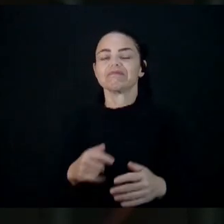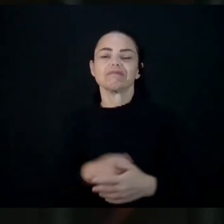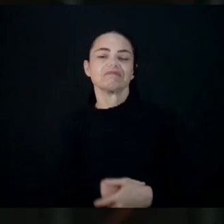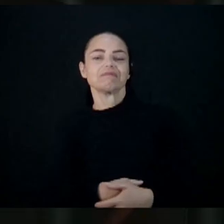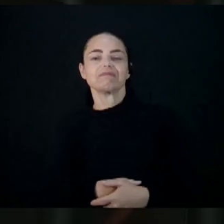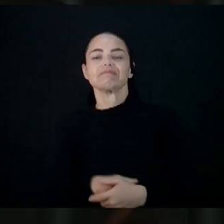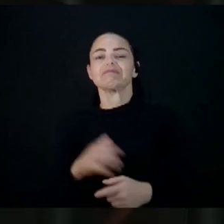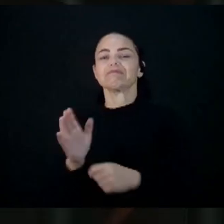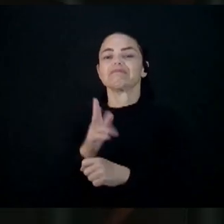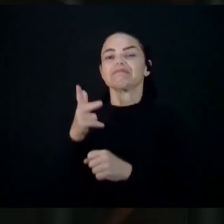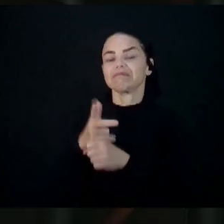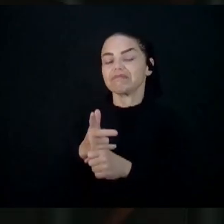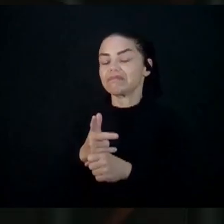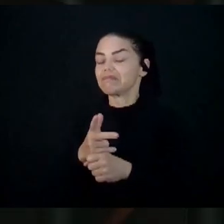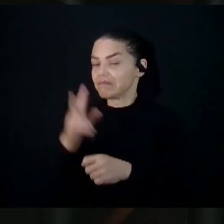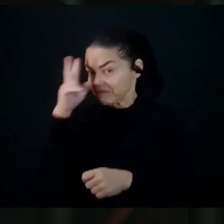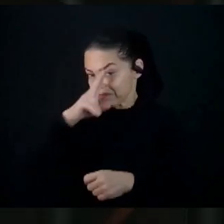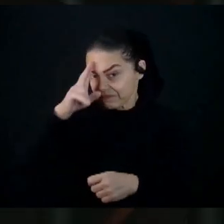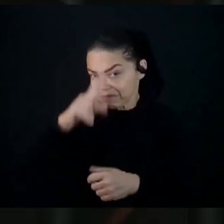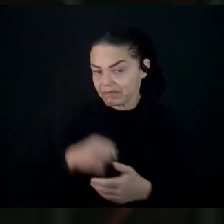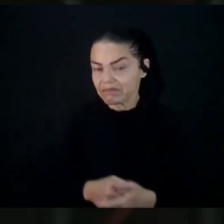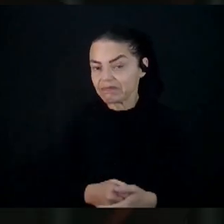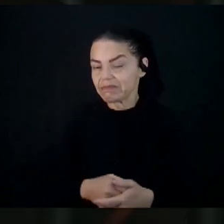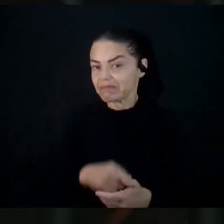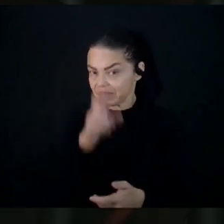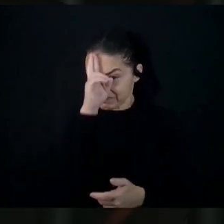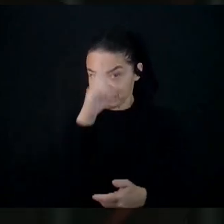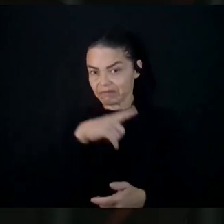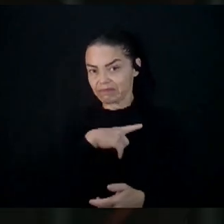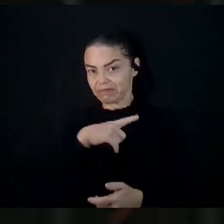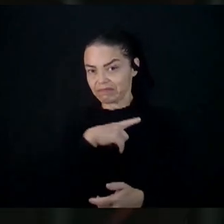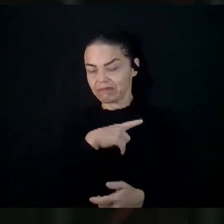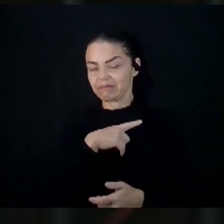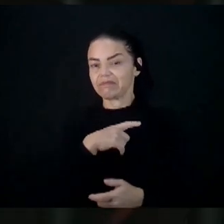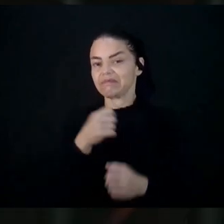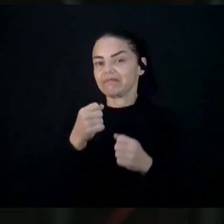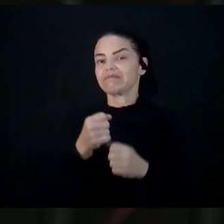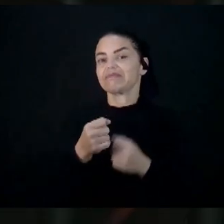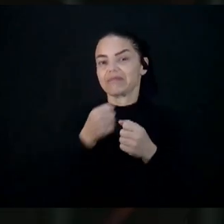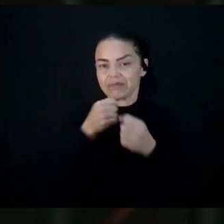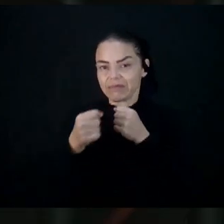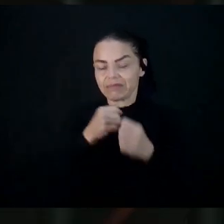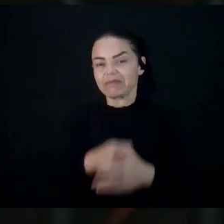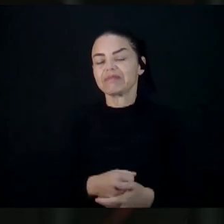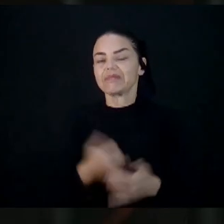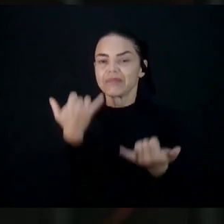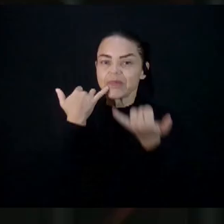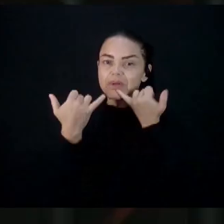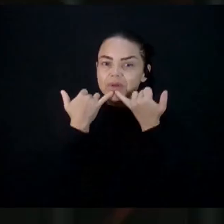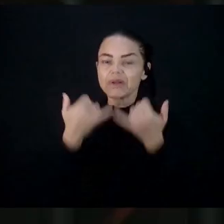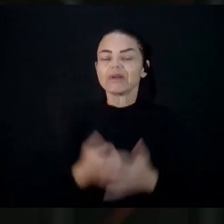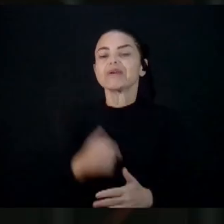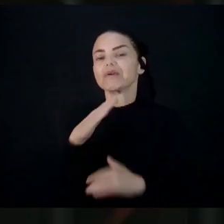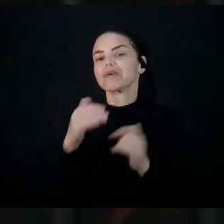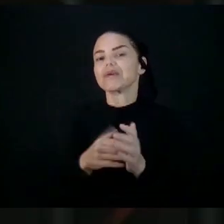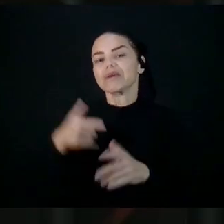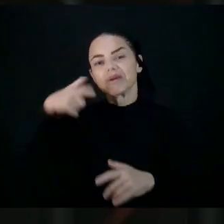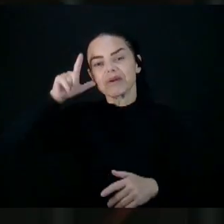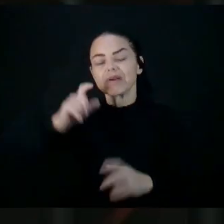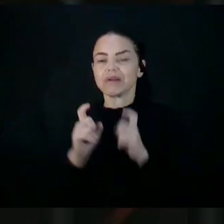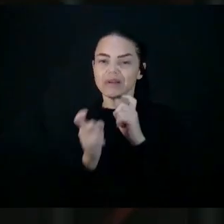Câmara. Lembrando que ao meio-dia tem Gabriel Castro trazendo informações de tudo que aconteceu ontem na